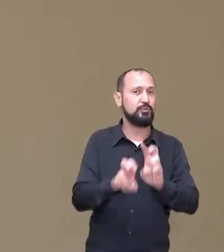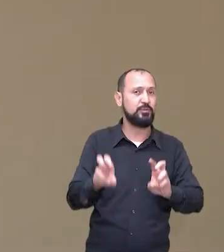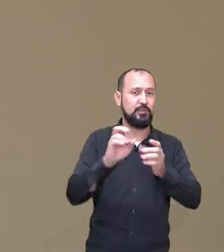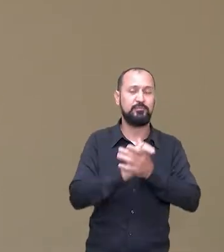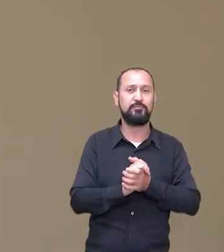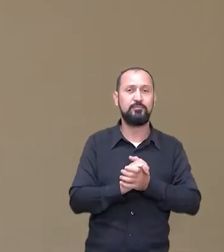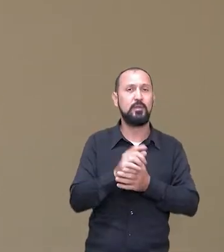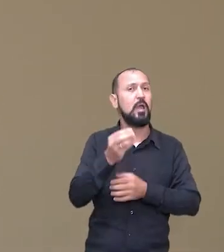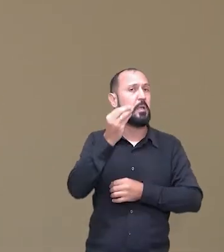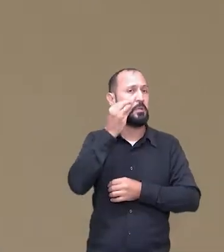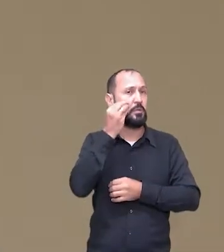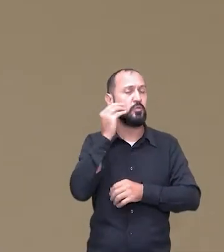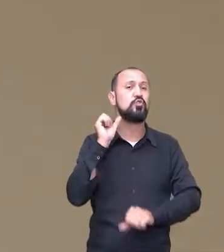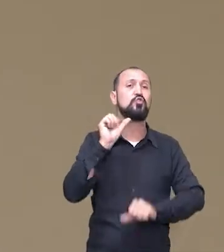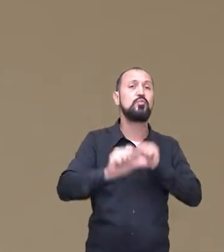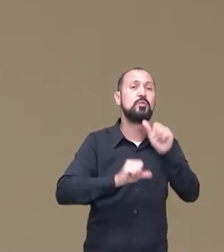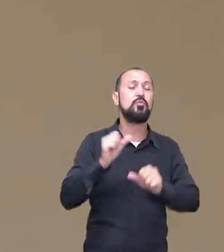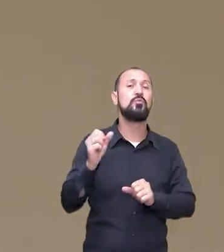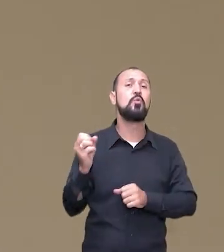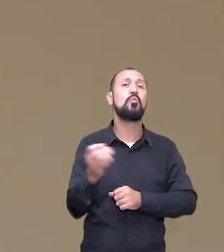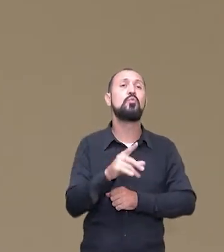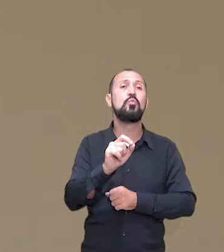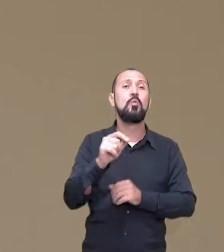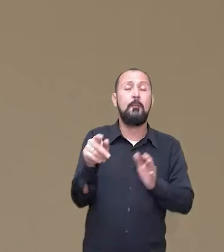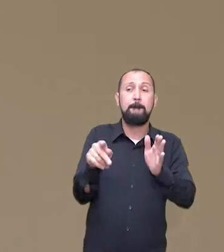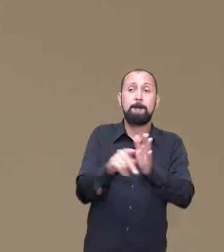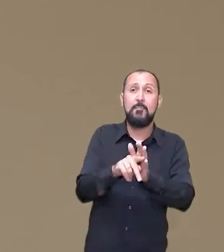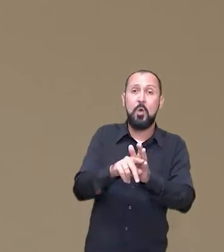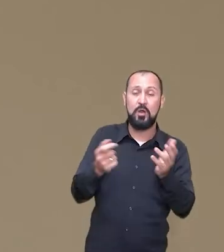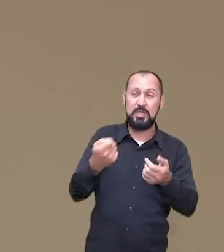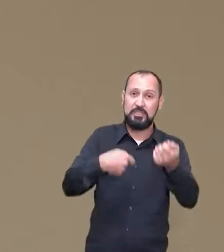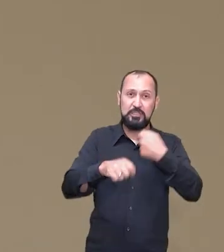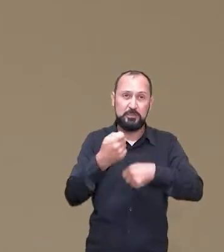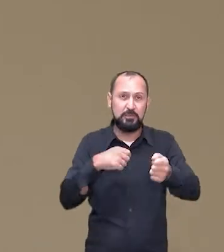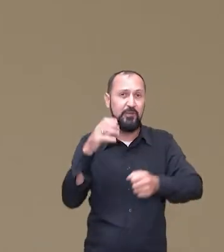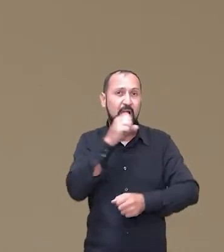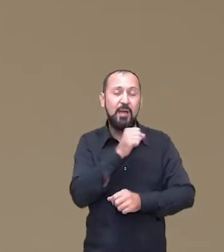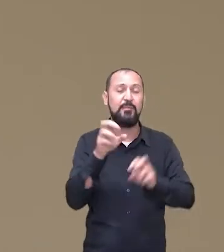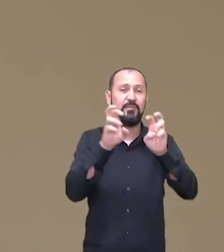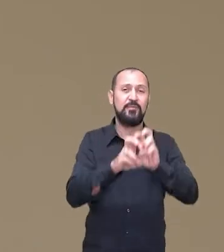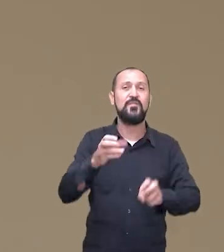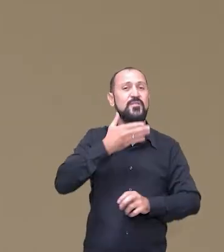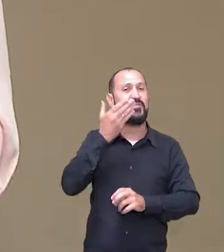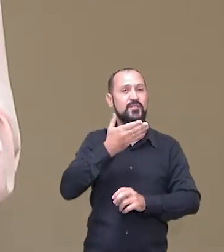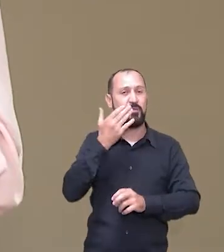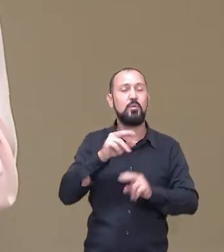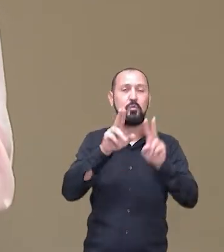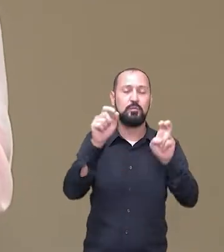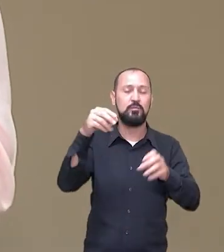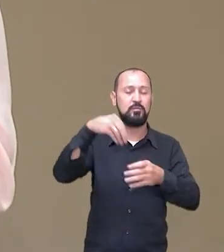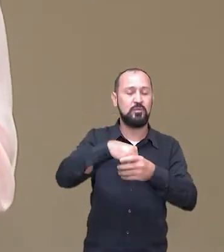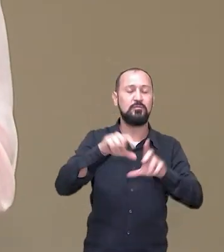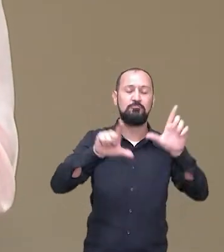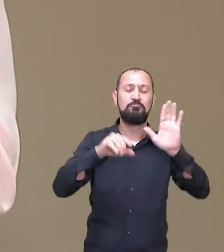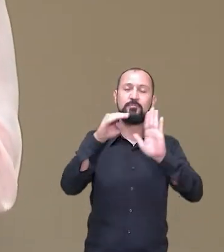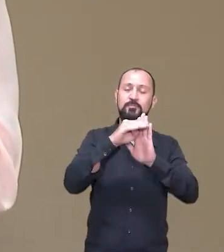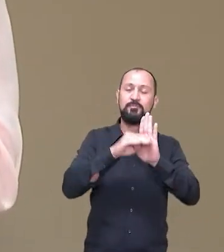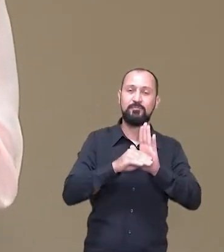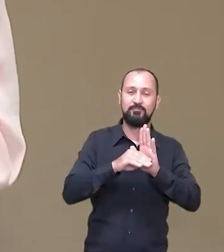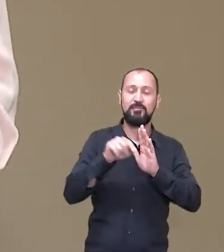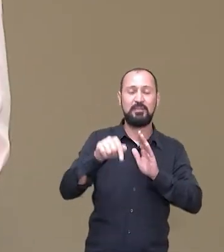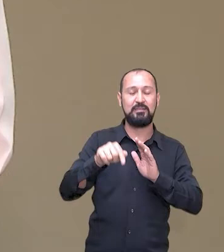de forma digital. Essa tendência de modernização do aparelho burocrático nacional é um tema recorrente da